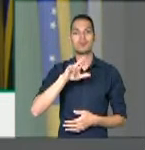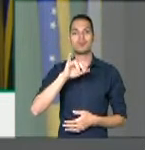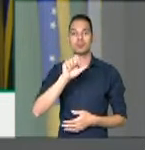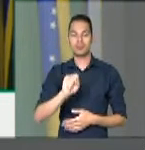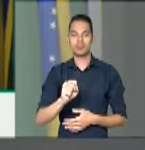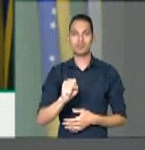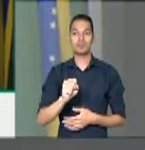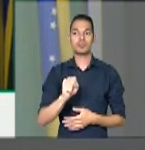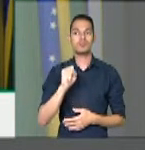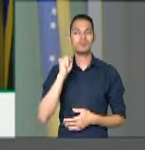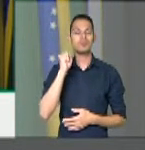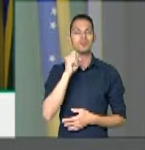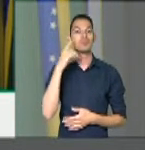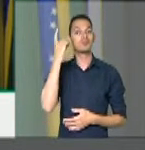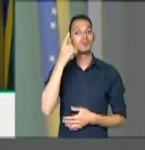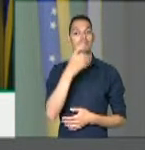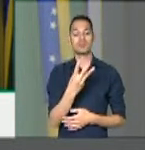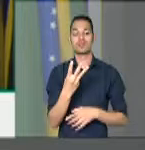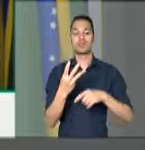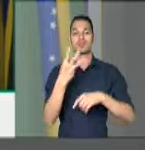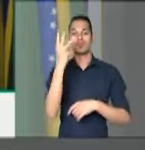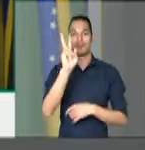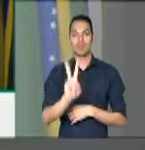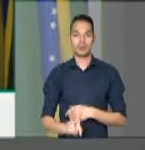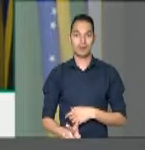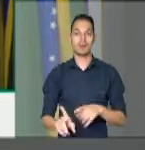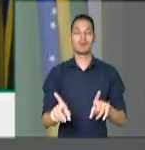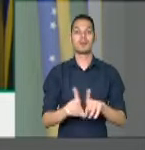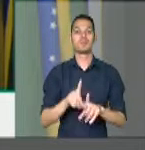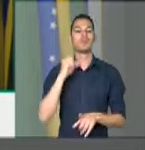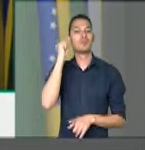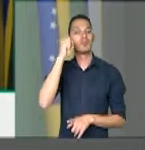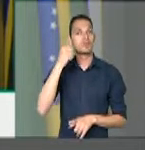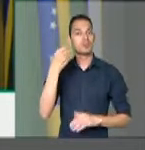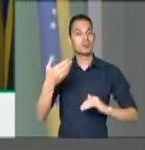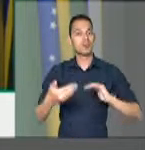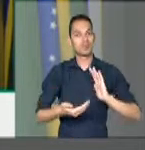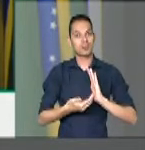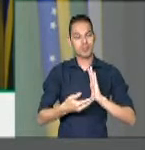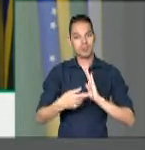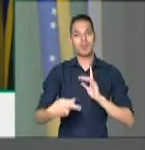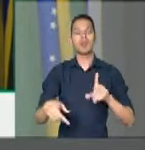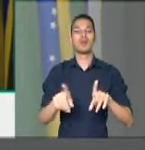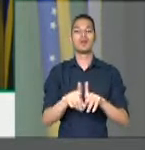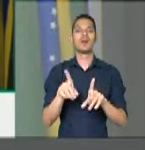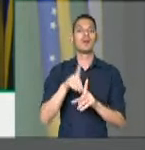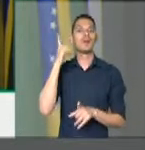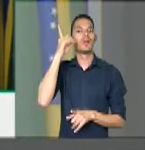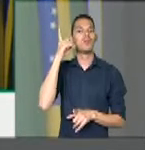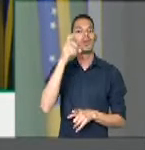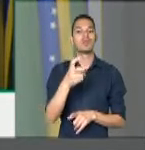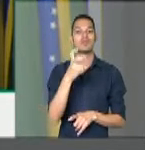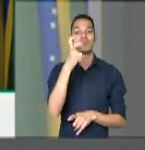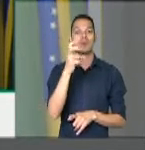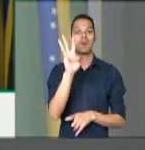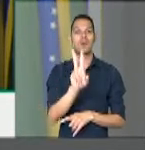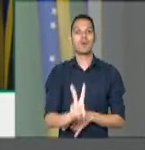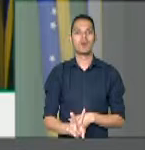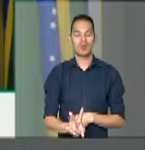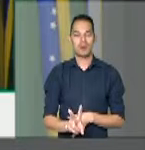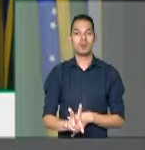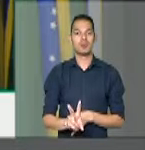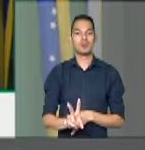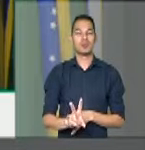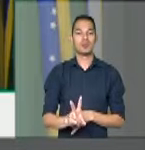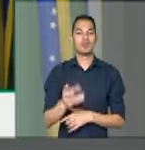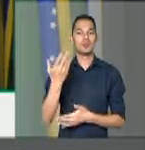cidade 3 vezes, foi governador por 2 oportunidades e senador dessa casa, bem como deputado por 5 mandatos. E trouxe na